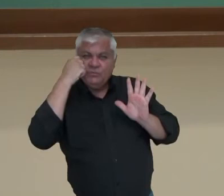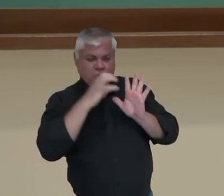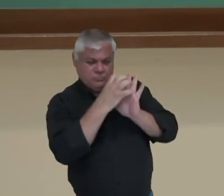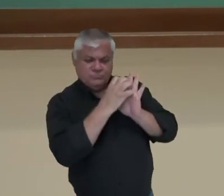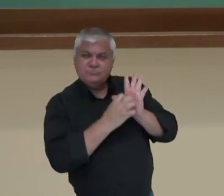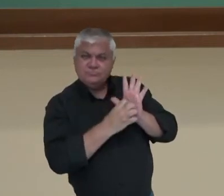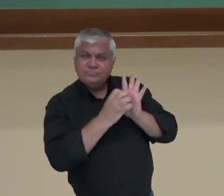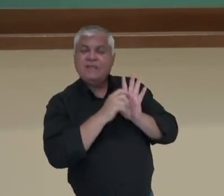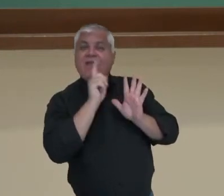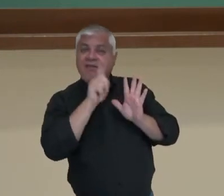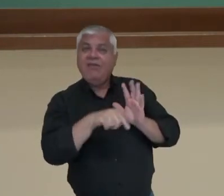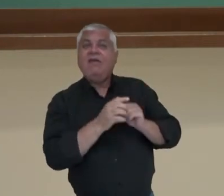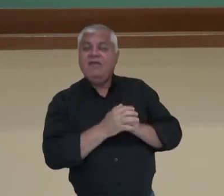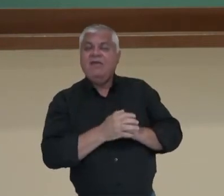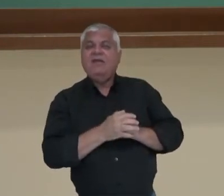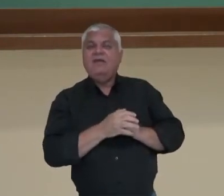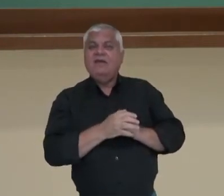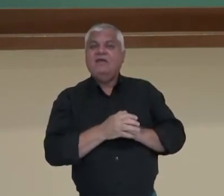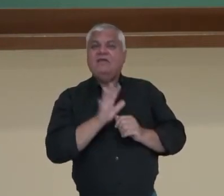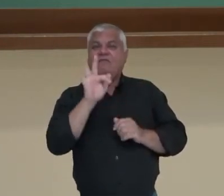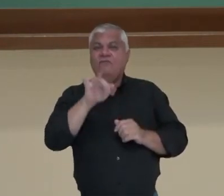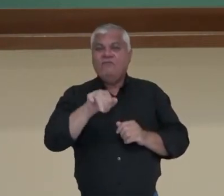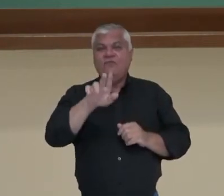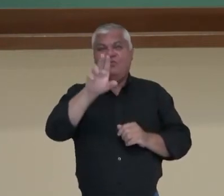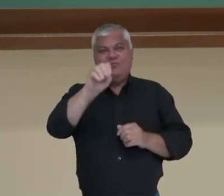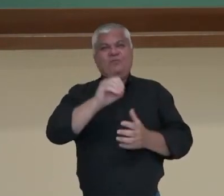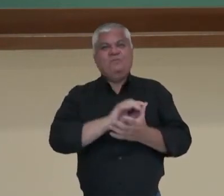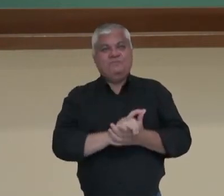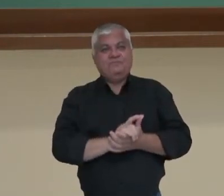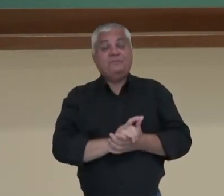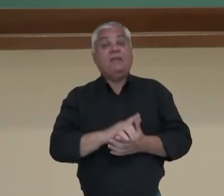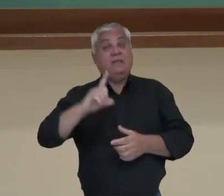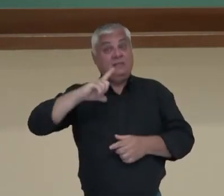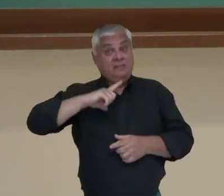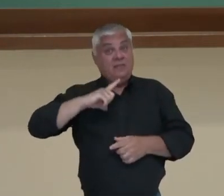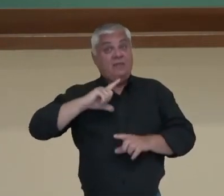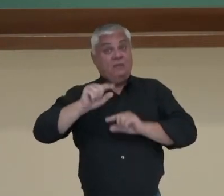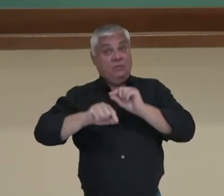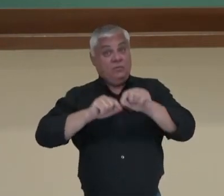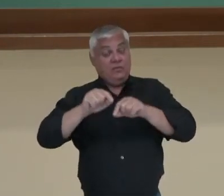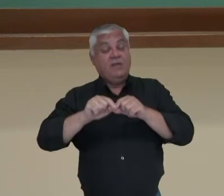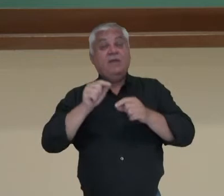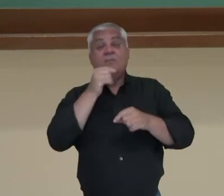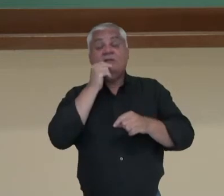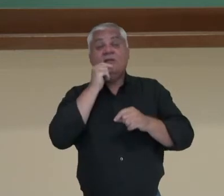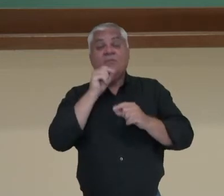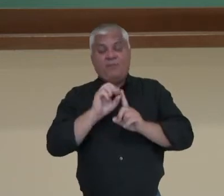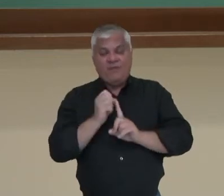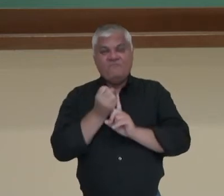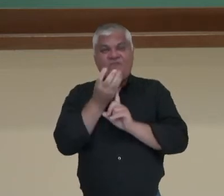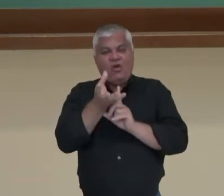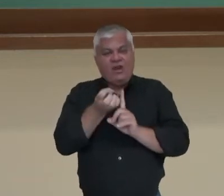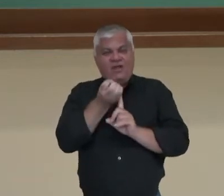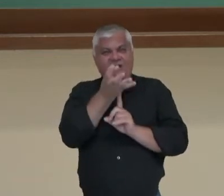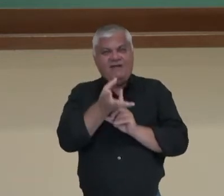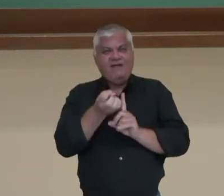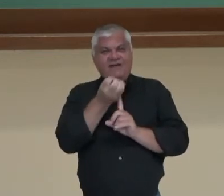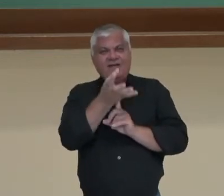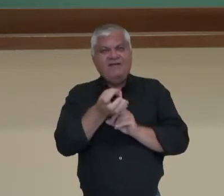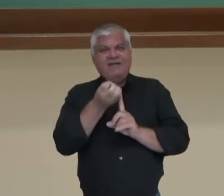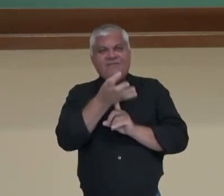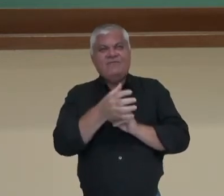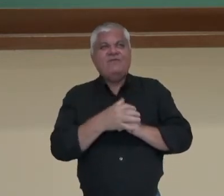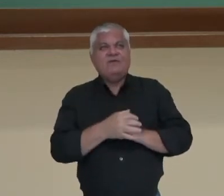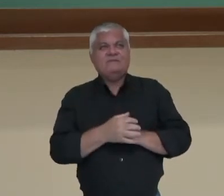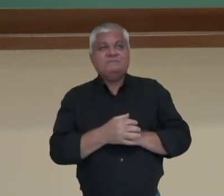né? Tá? São fungos do zigomicota, tá? Eles liberam enzimas digestivas para fora do seu corpo e fazem a absorção das biomoléculas.